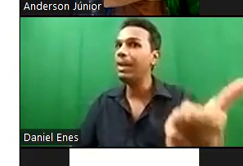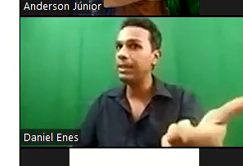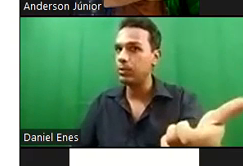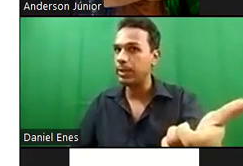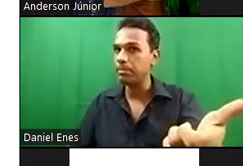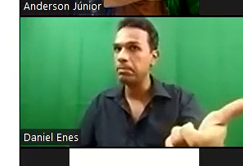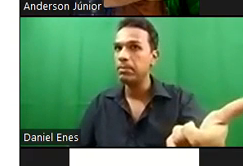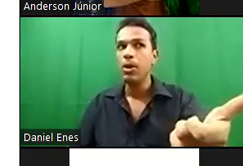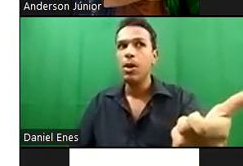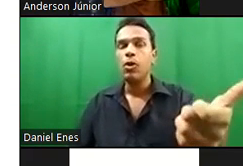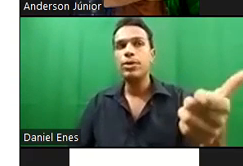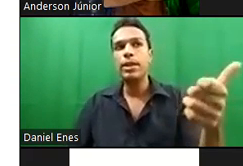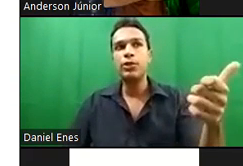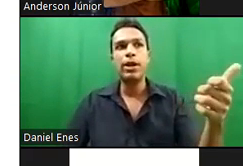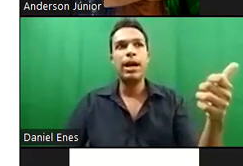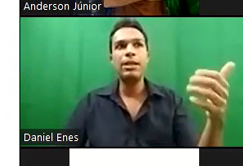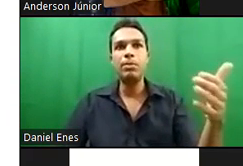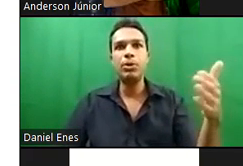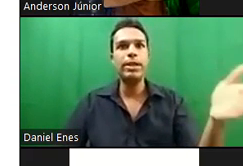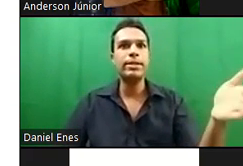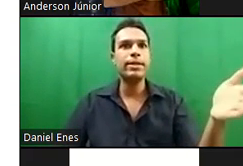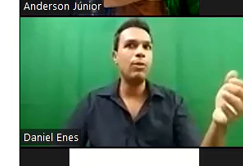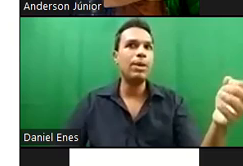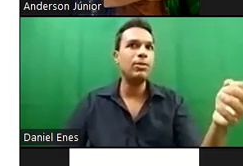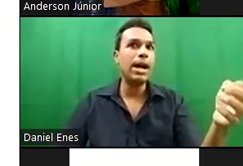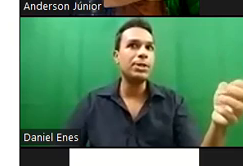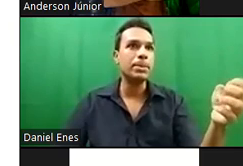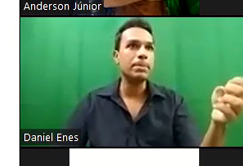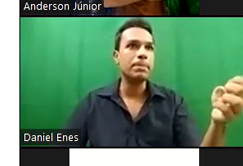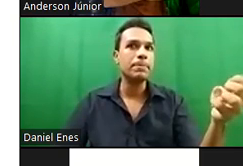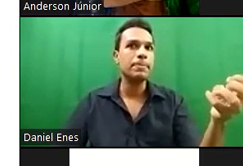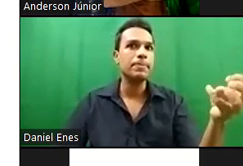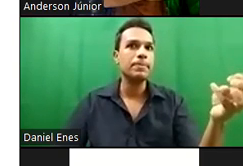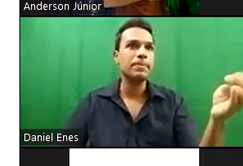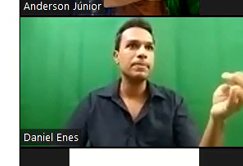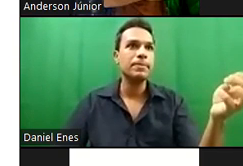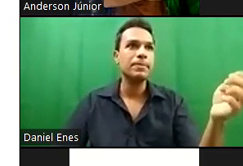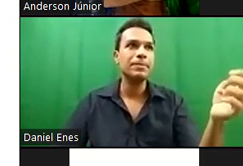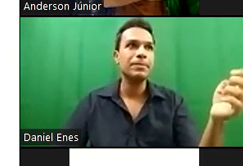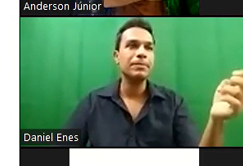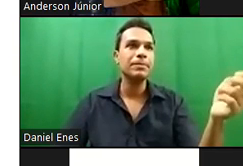uma língua. Ou seja, a língua portuguesa é uma linguagem?